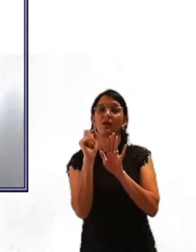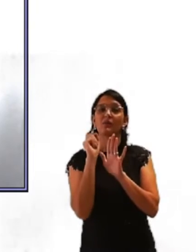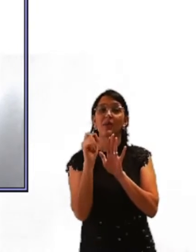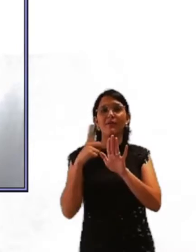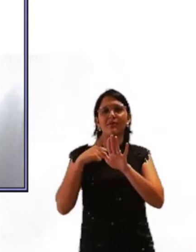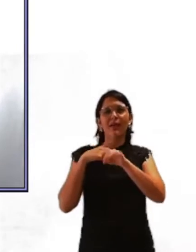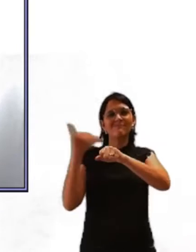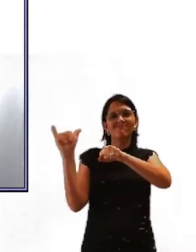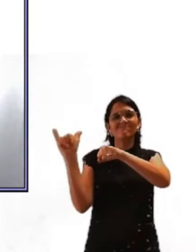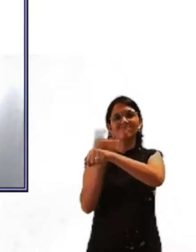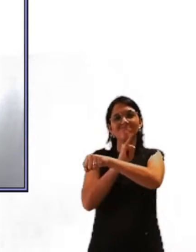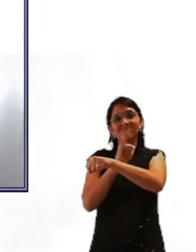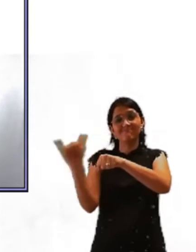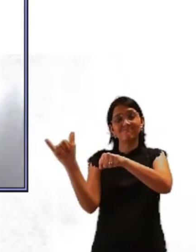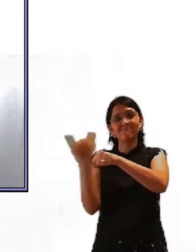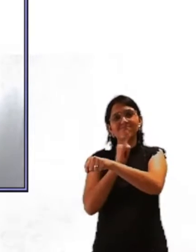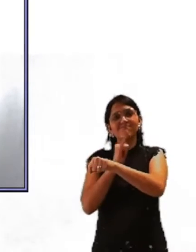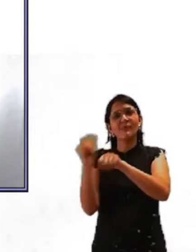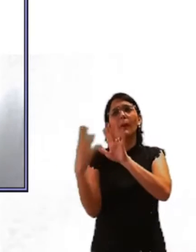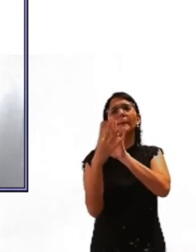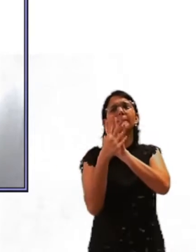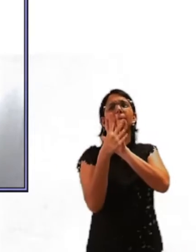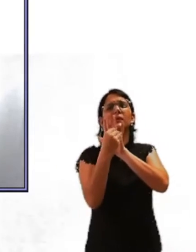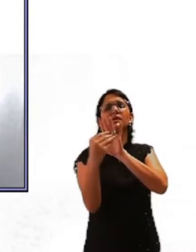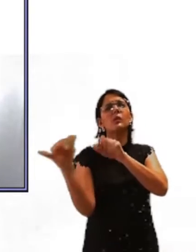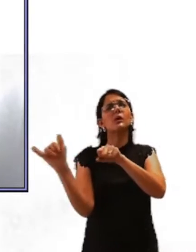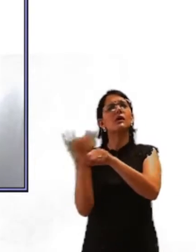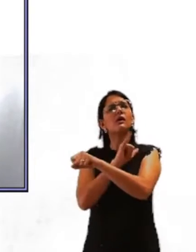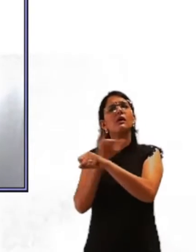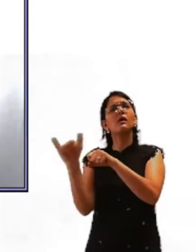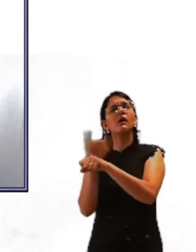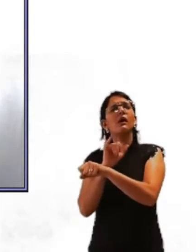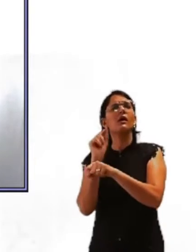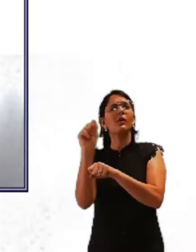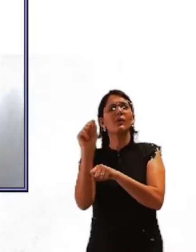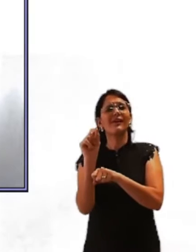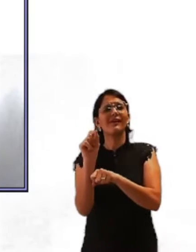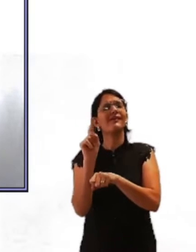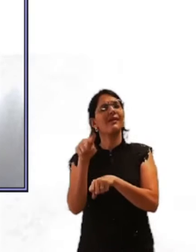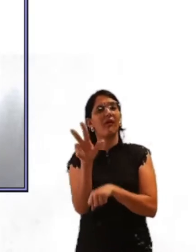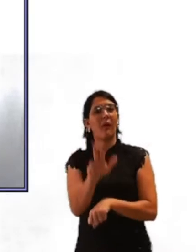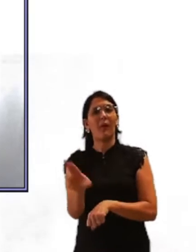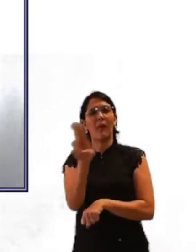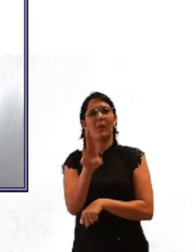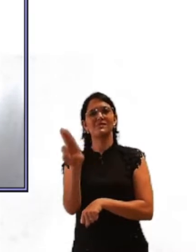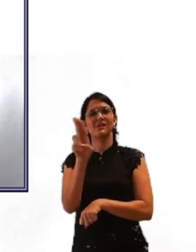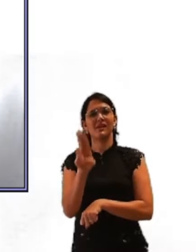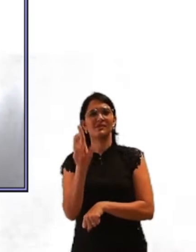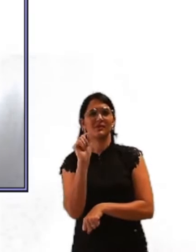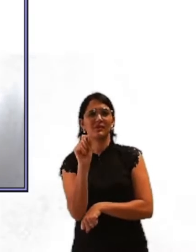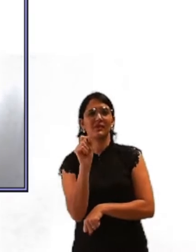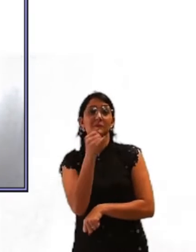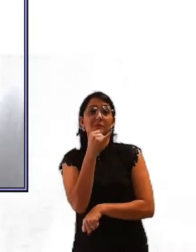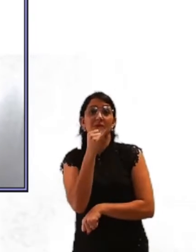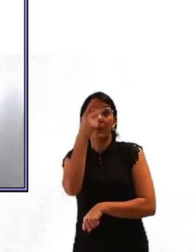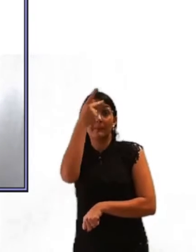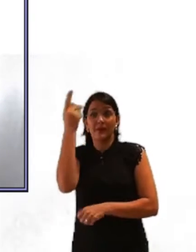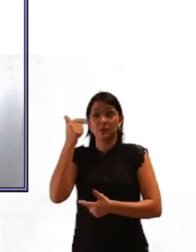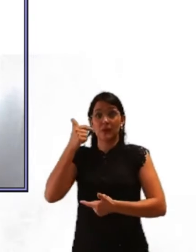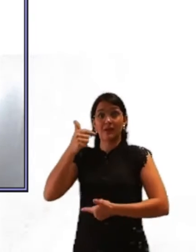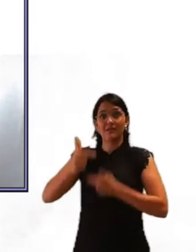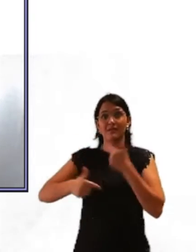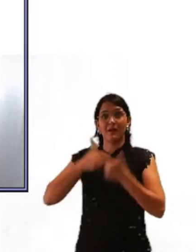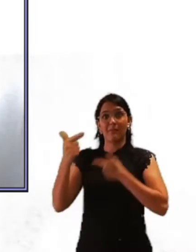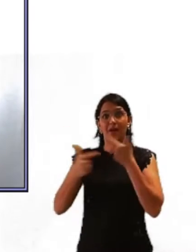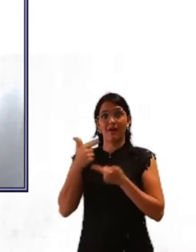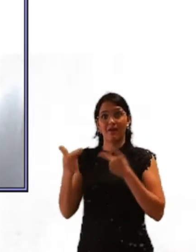O que que seria esse modelo estratégico, né? Ele é muito utilizado por aqueles que trabalham com a chamada teoria dos